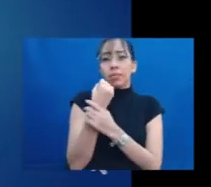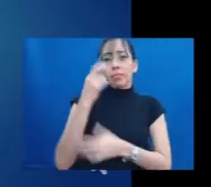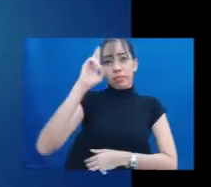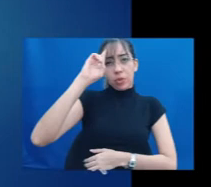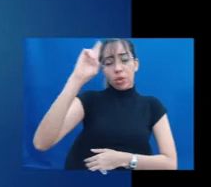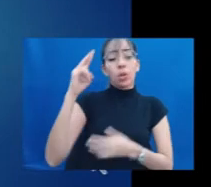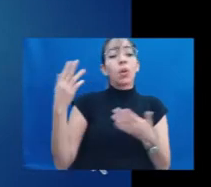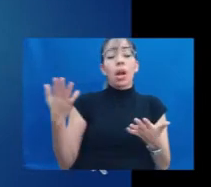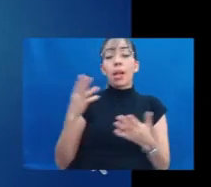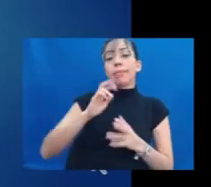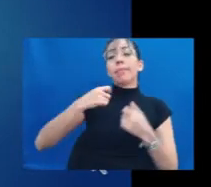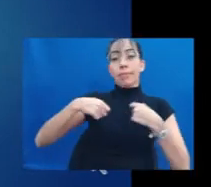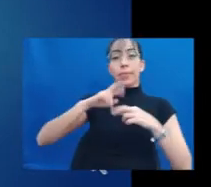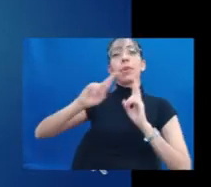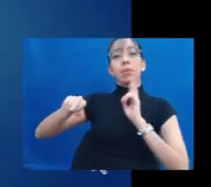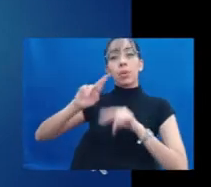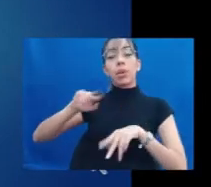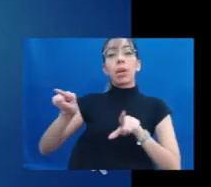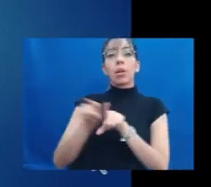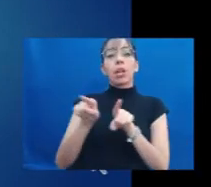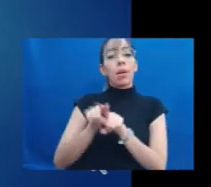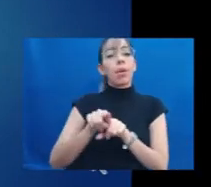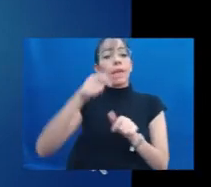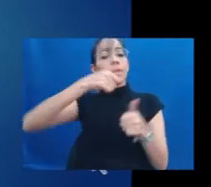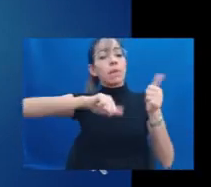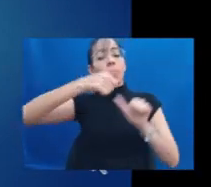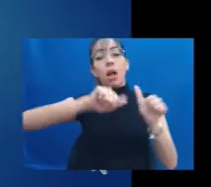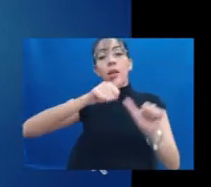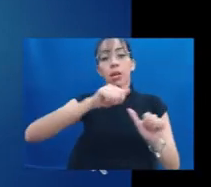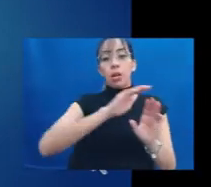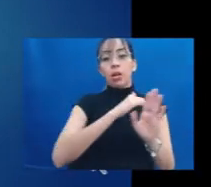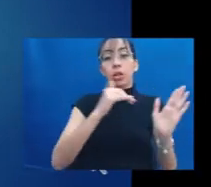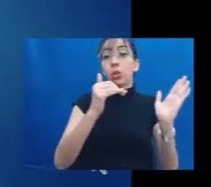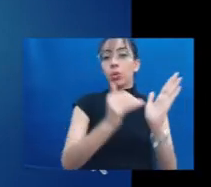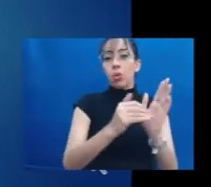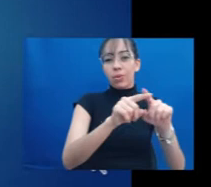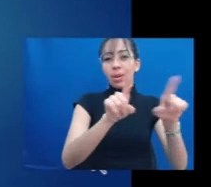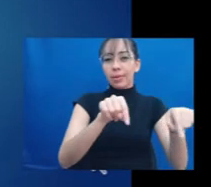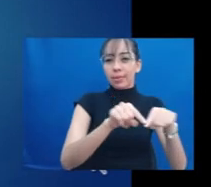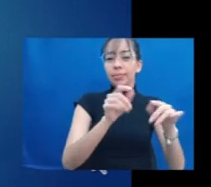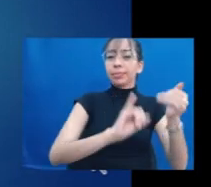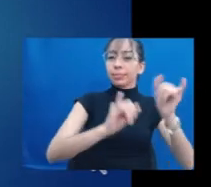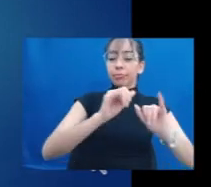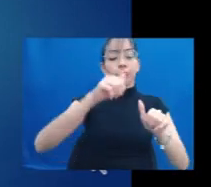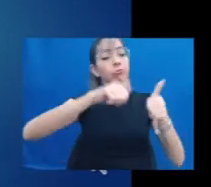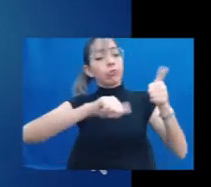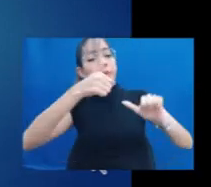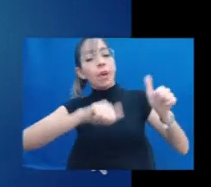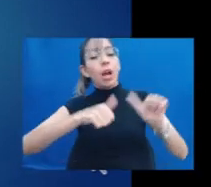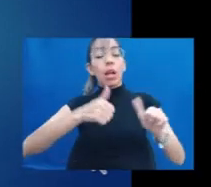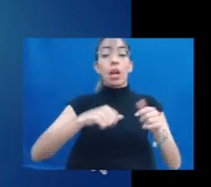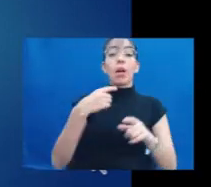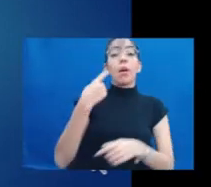e a imediata assistência e vistoria de todos os laboratórios para evitar que novos acidentes aconteçam, né, para ver se